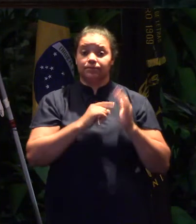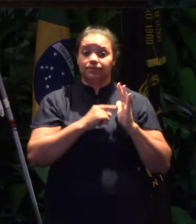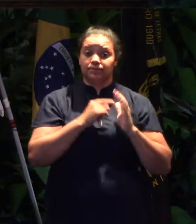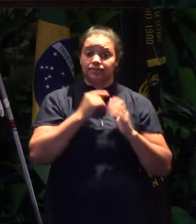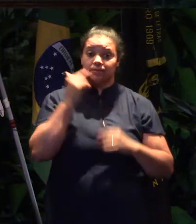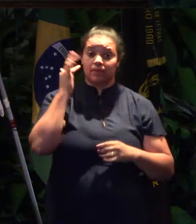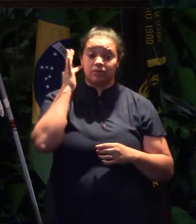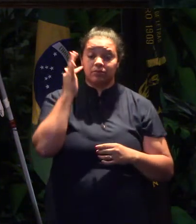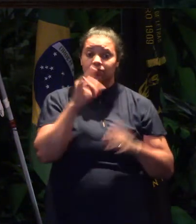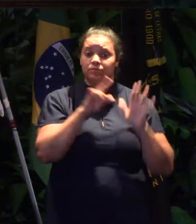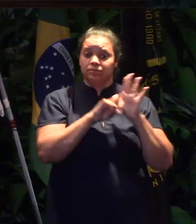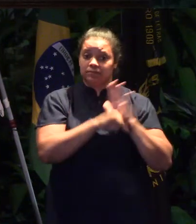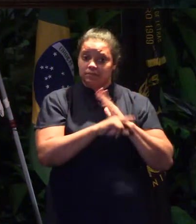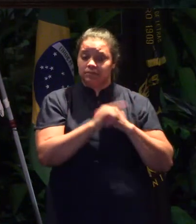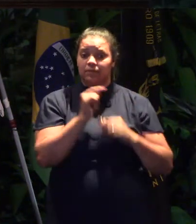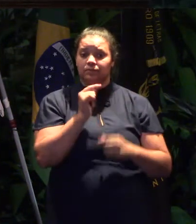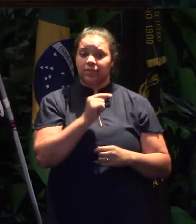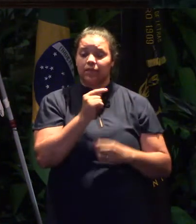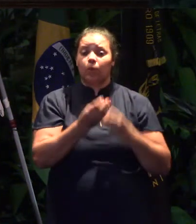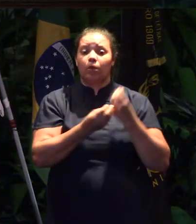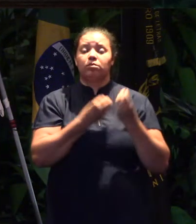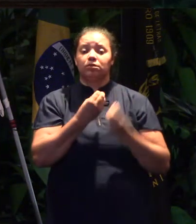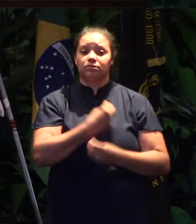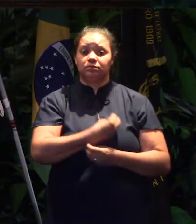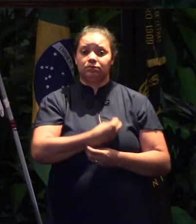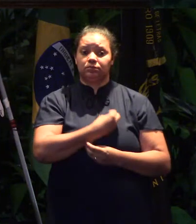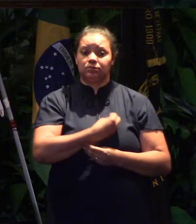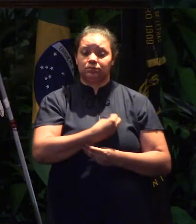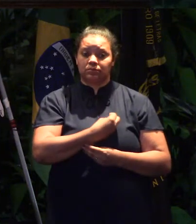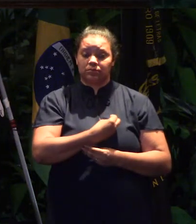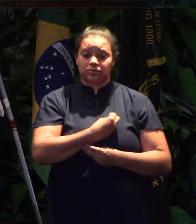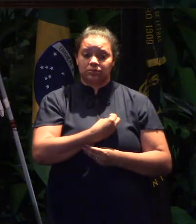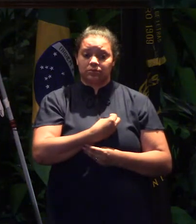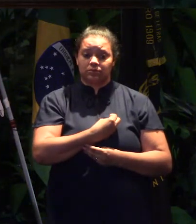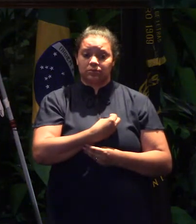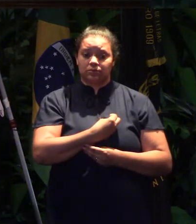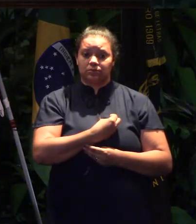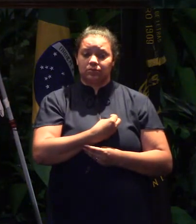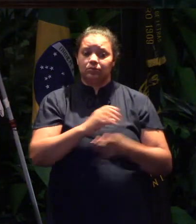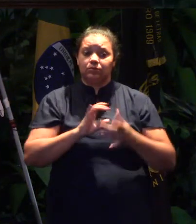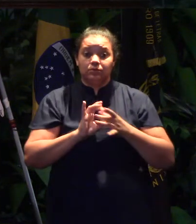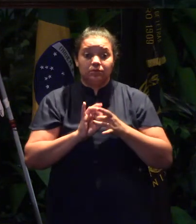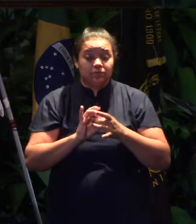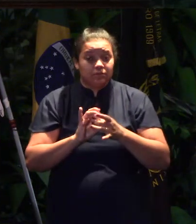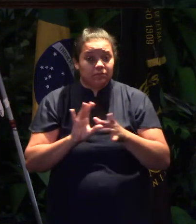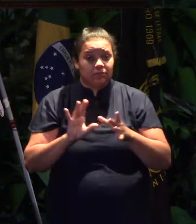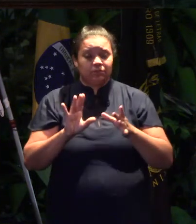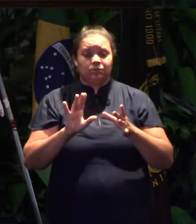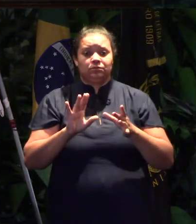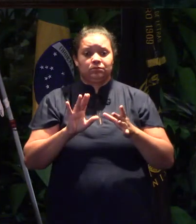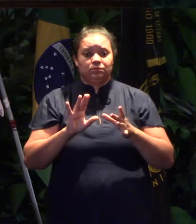sensibilidade, né? A convivência com você, ela nos permite, ela me permite